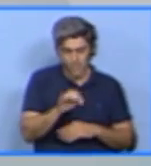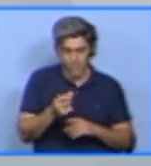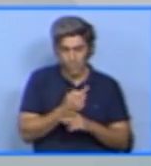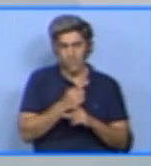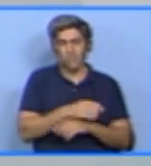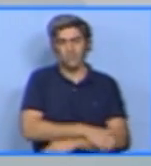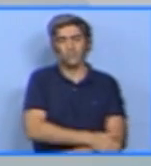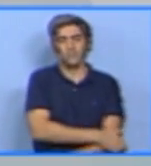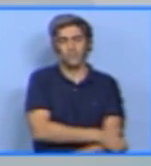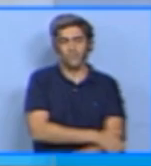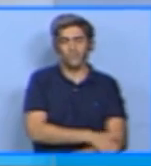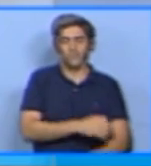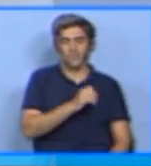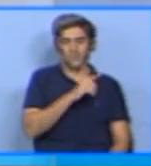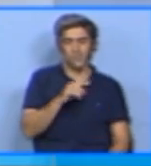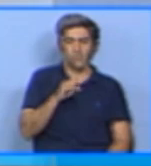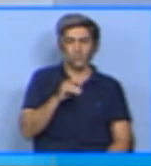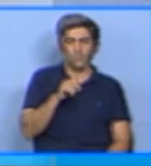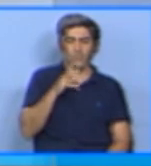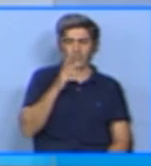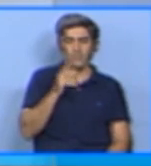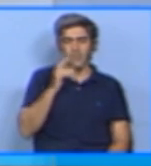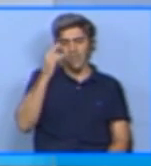João diz que o diabo é o pai da mentira.